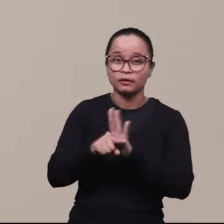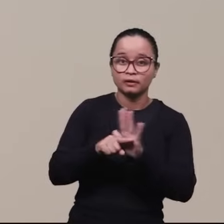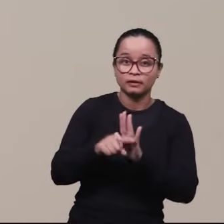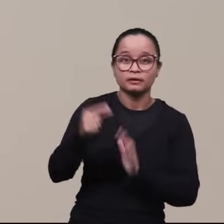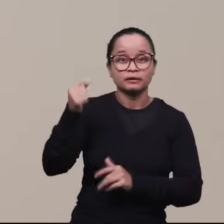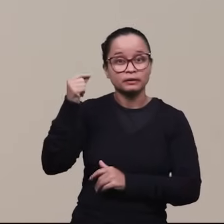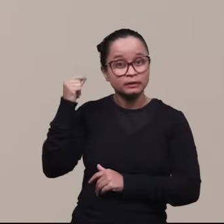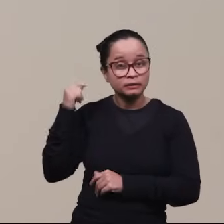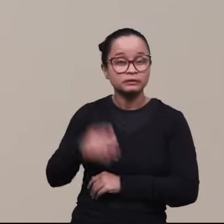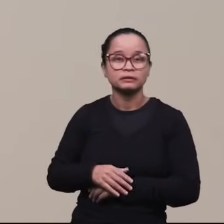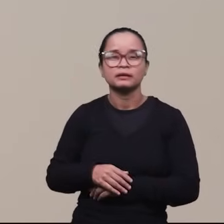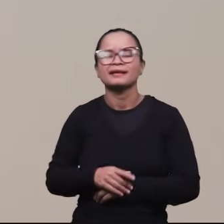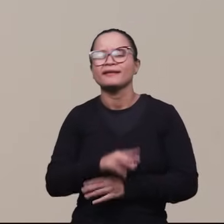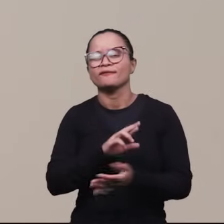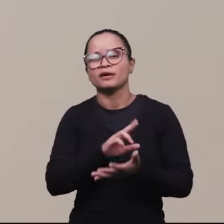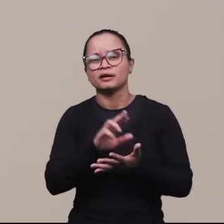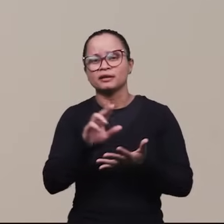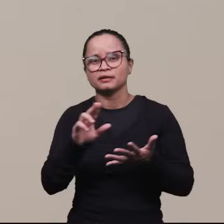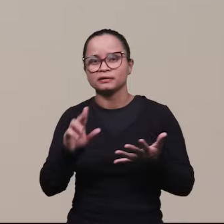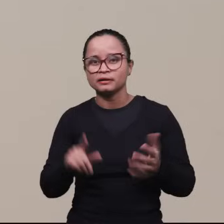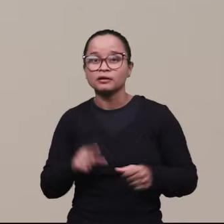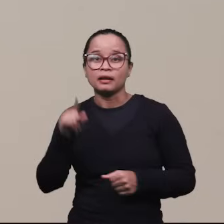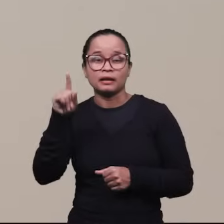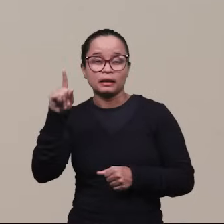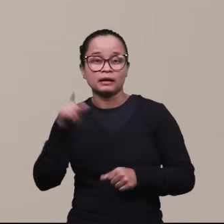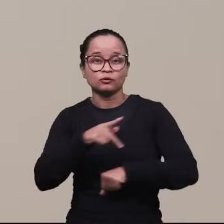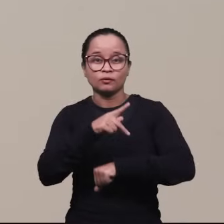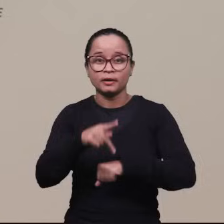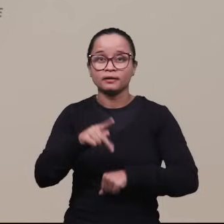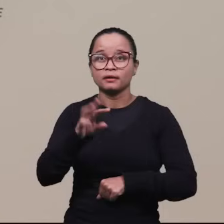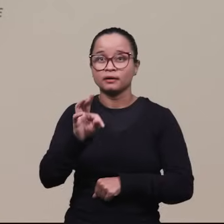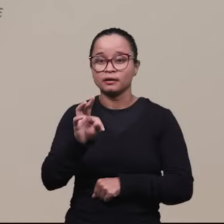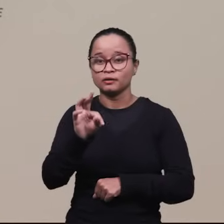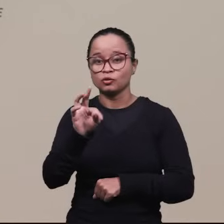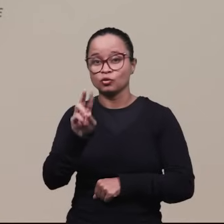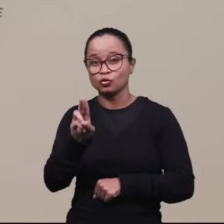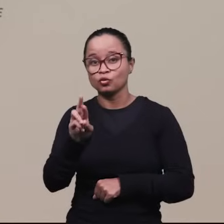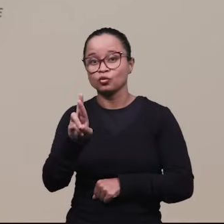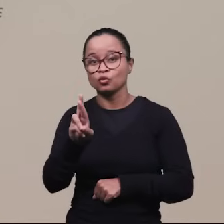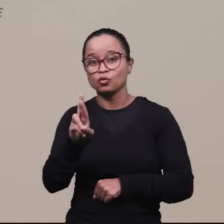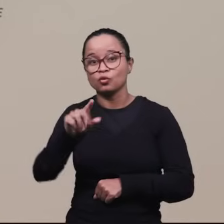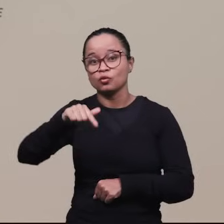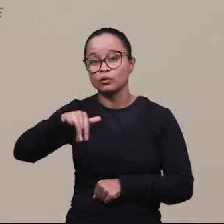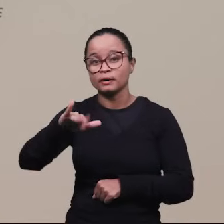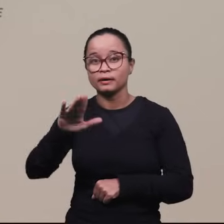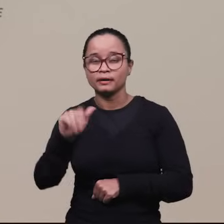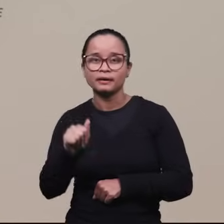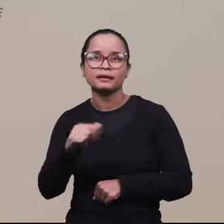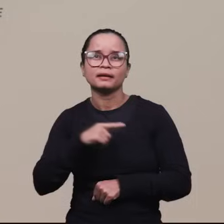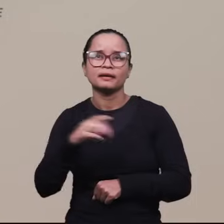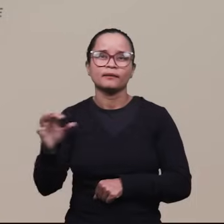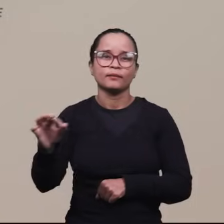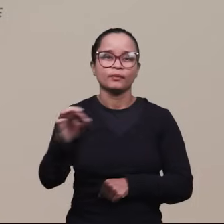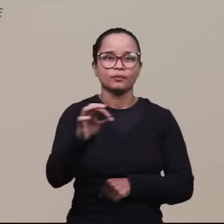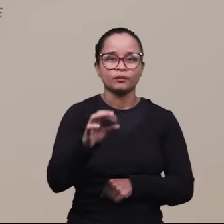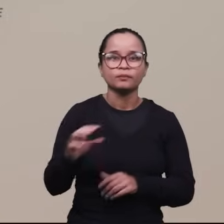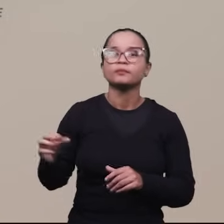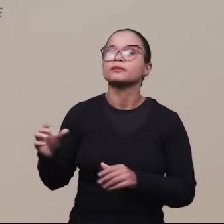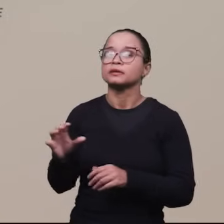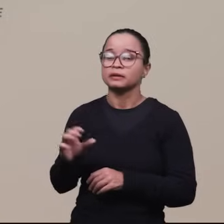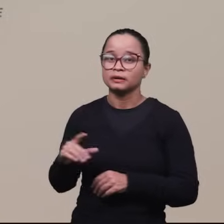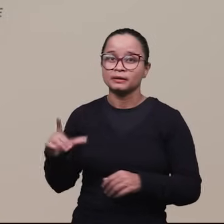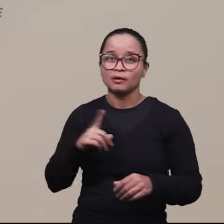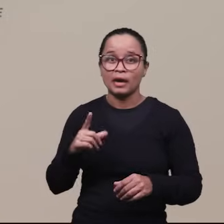de Istambul, tem vários exemplares, várias peças da moeda. Elas eram